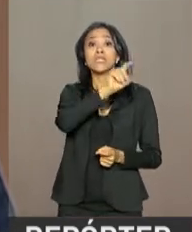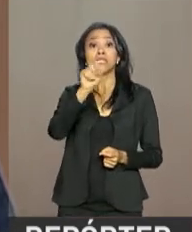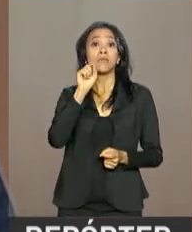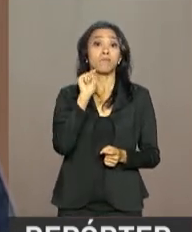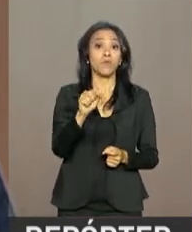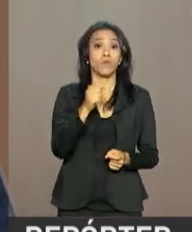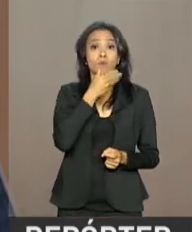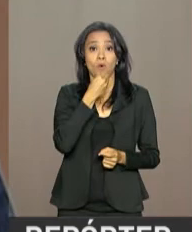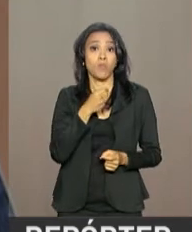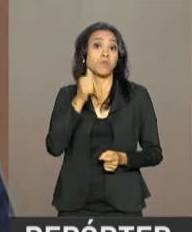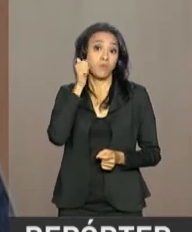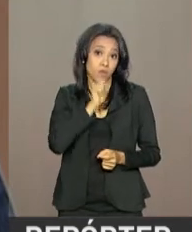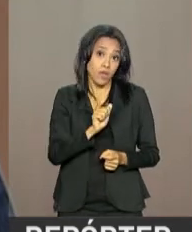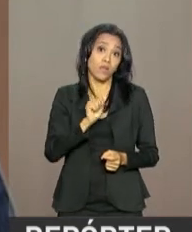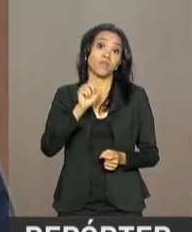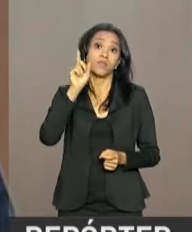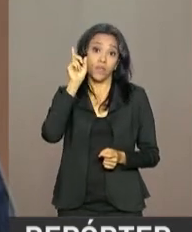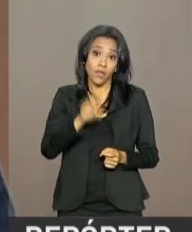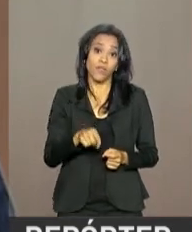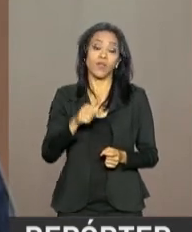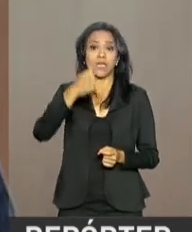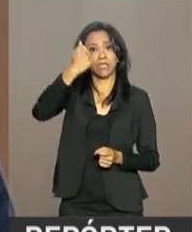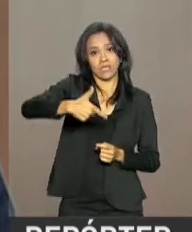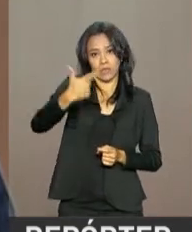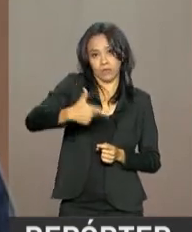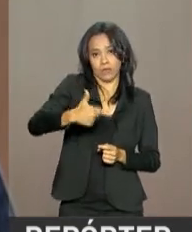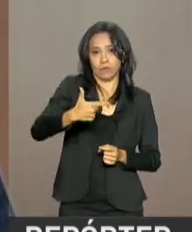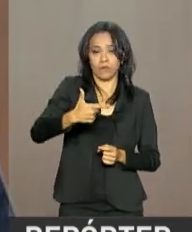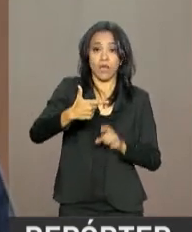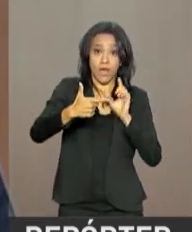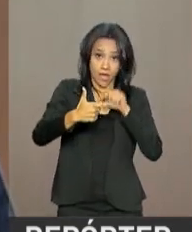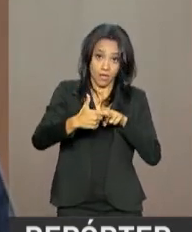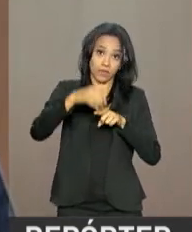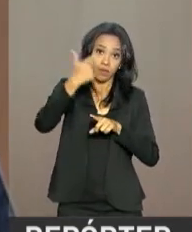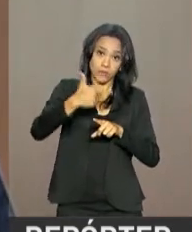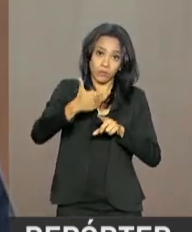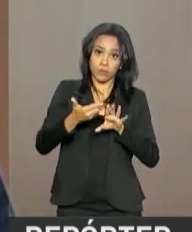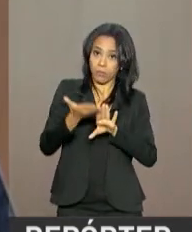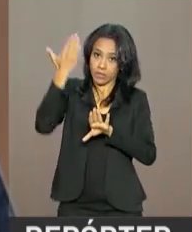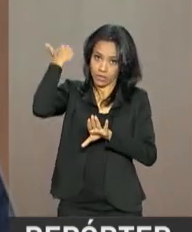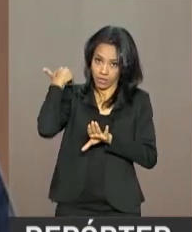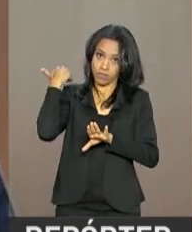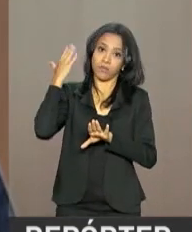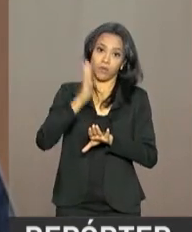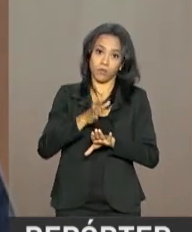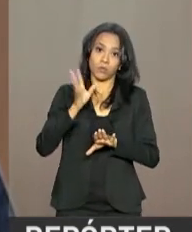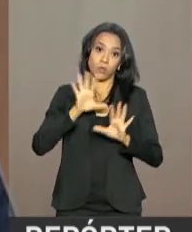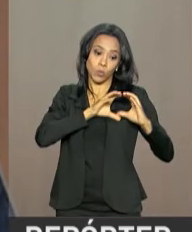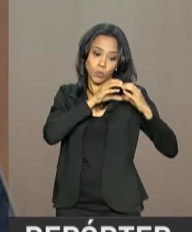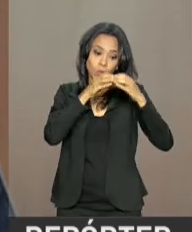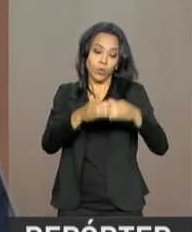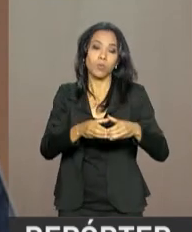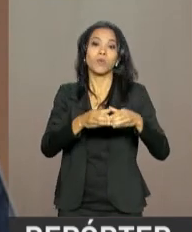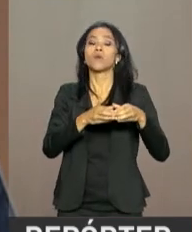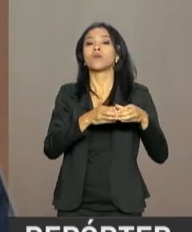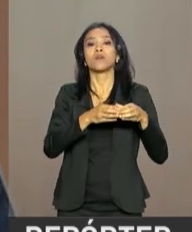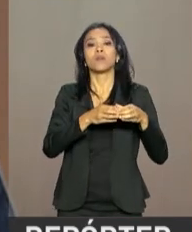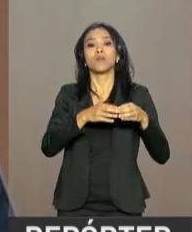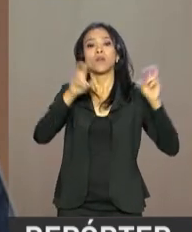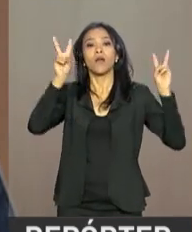segunda operação tiradentes essa operação tiradentes ela realizou